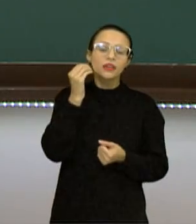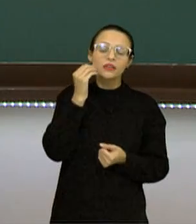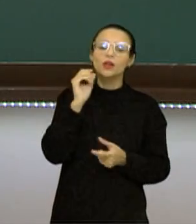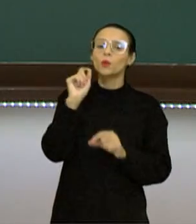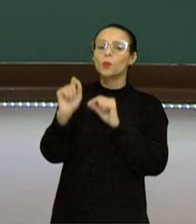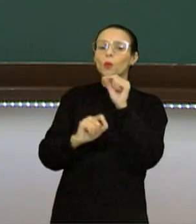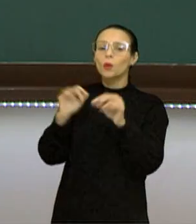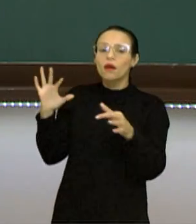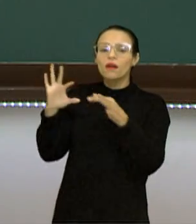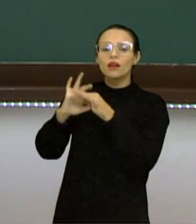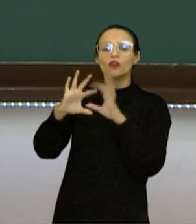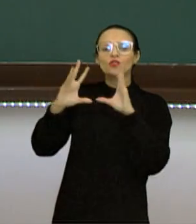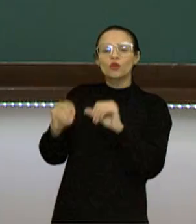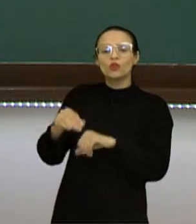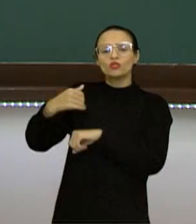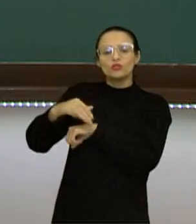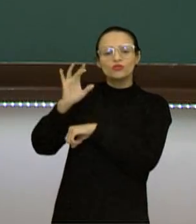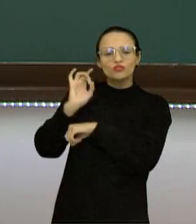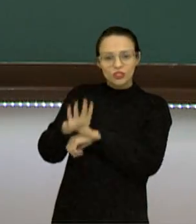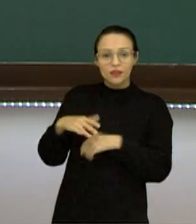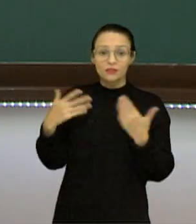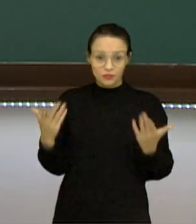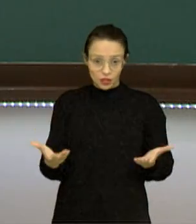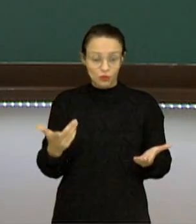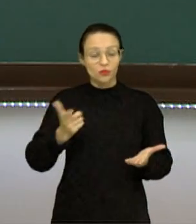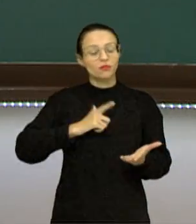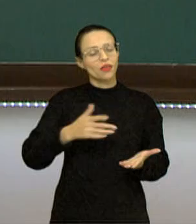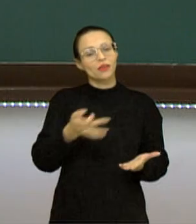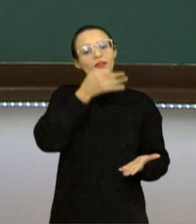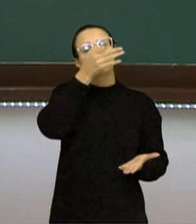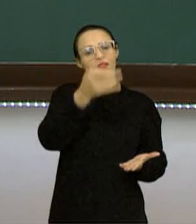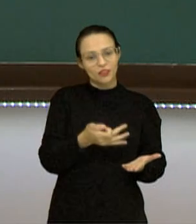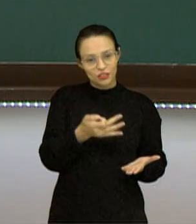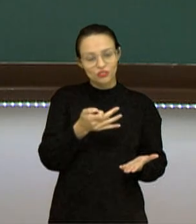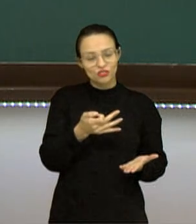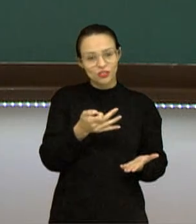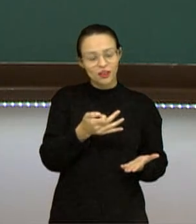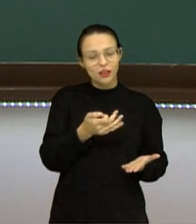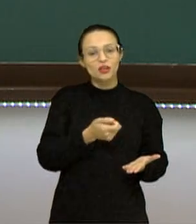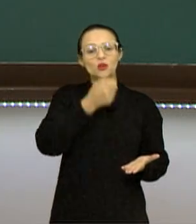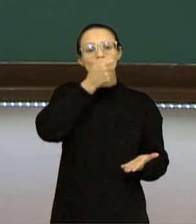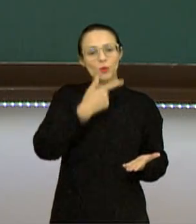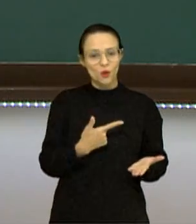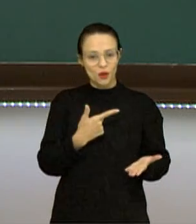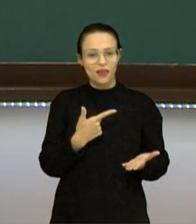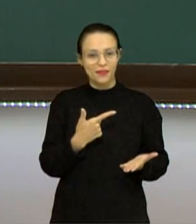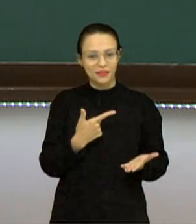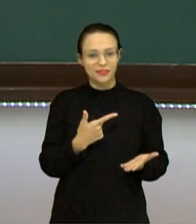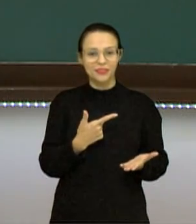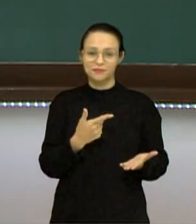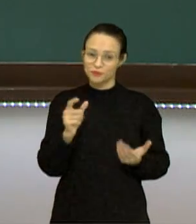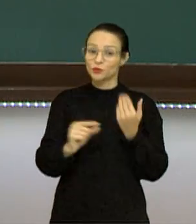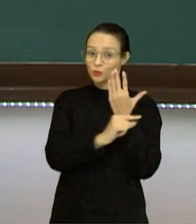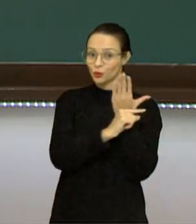cumprir todas essas dicas. Então aí temos a crítica bem-humorada do nosso